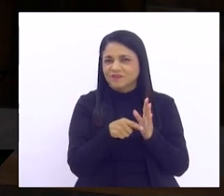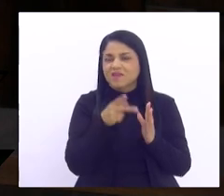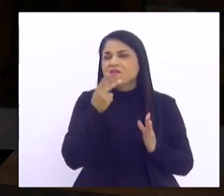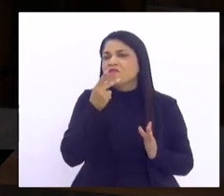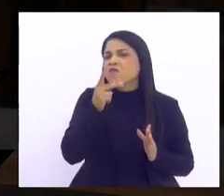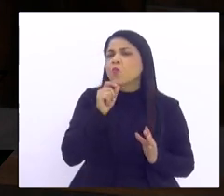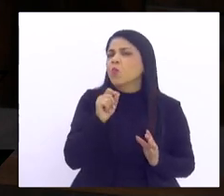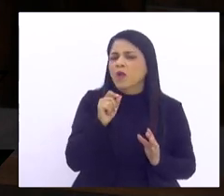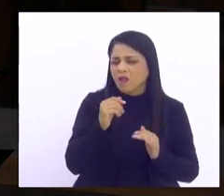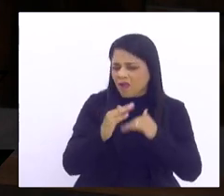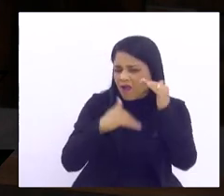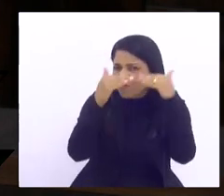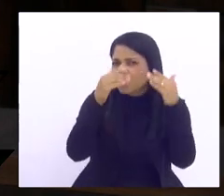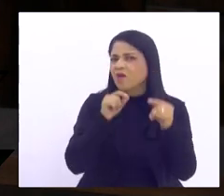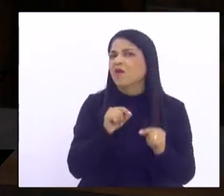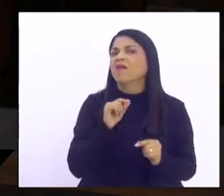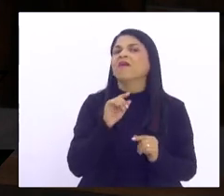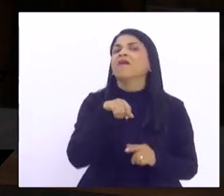progresso?